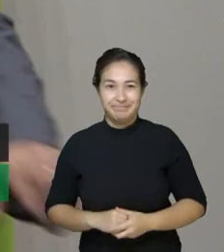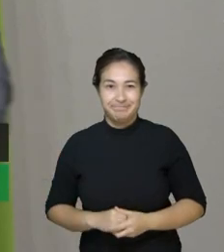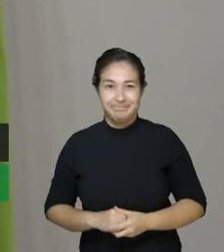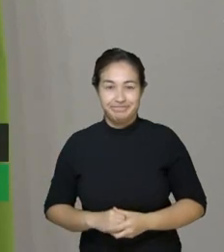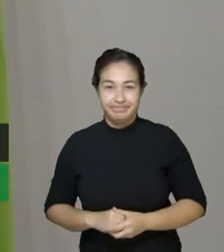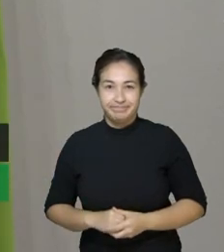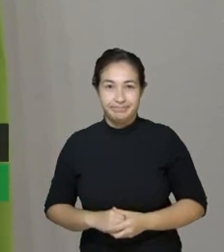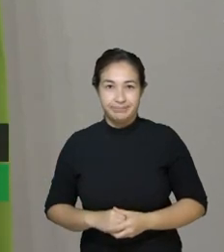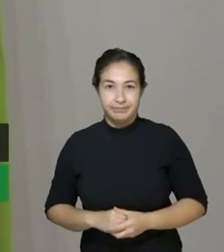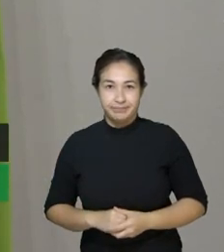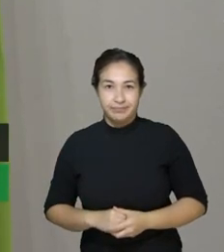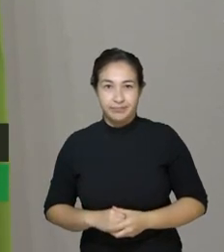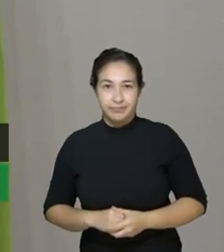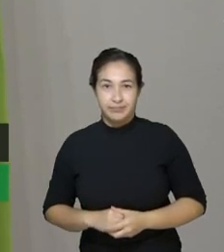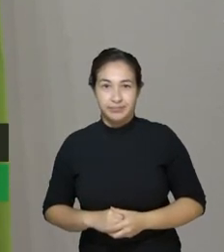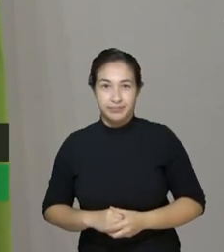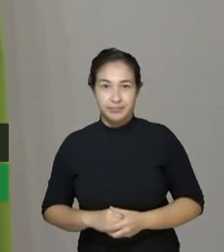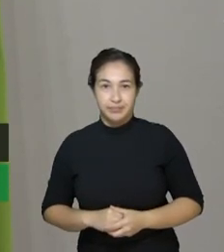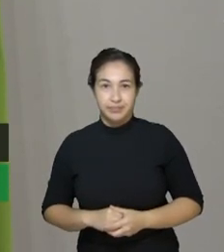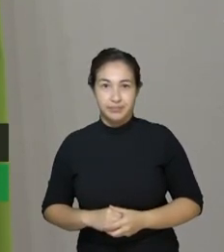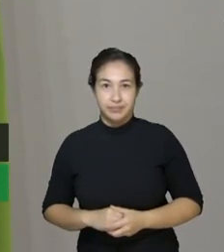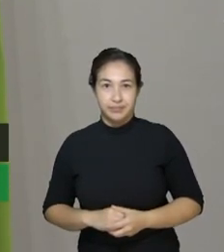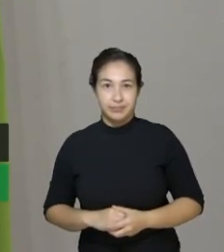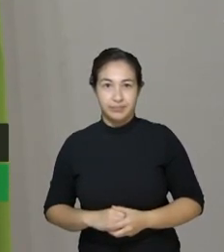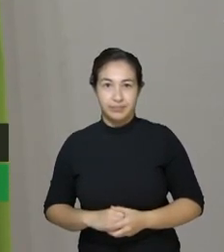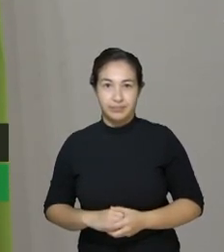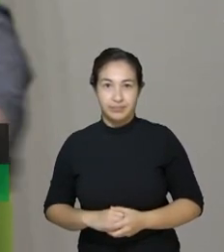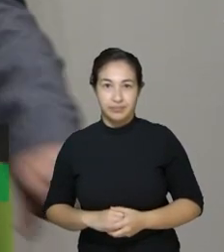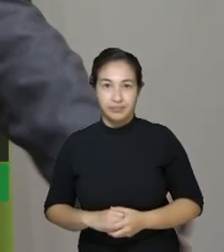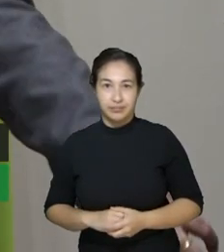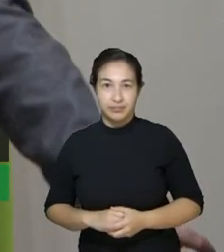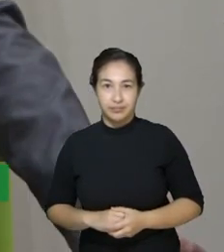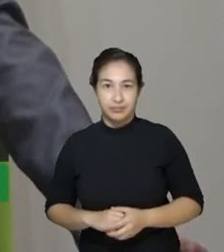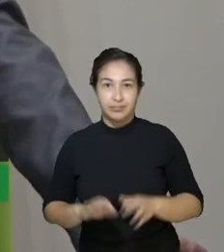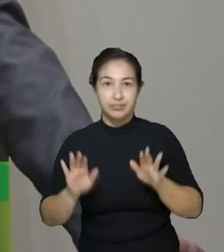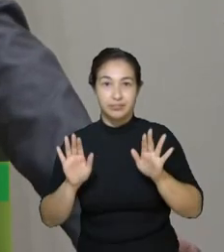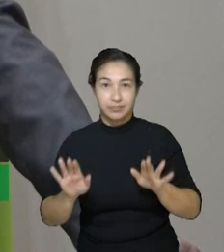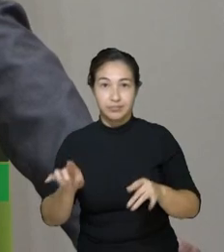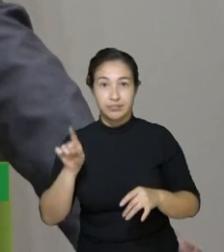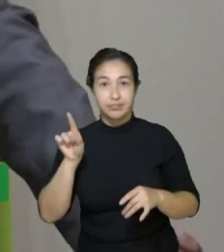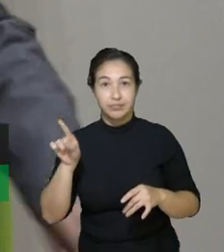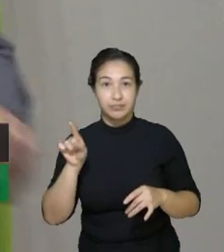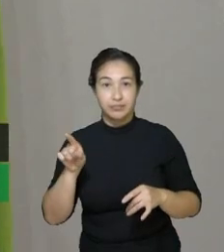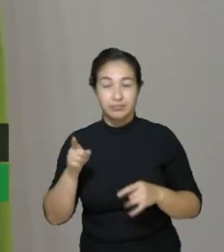no Grande Oeste de Santa Catarina, mas vindo lá